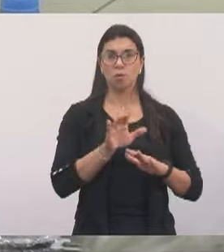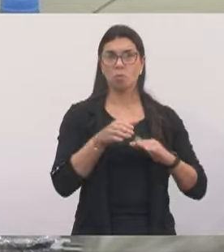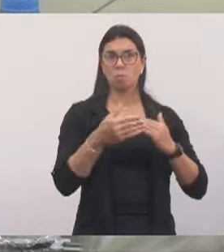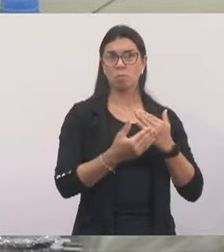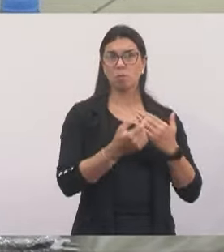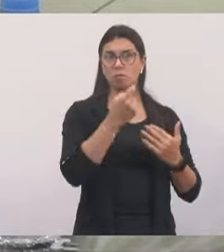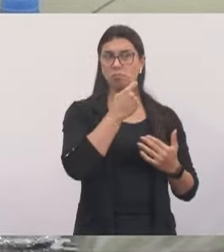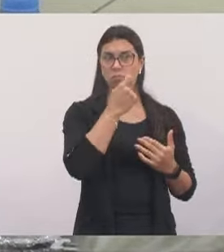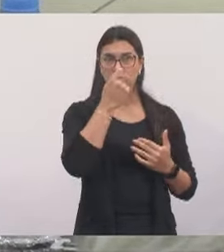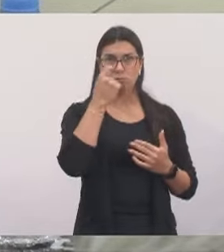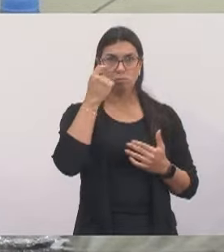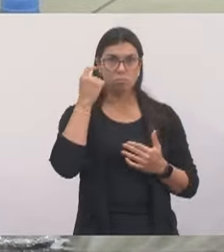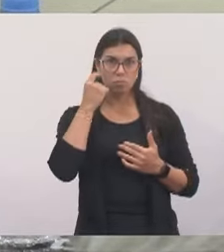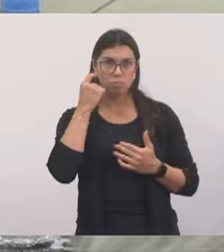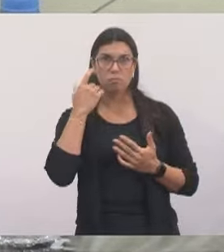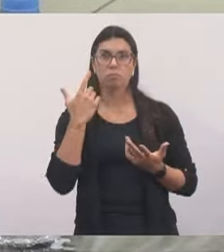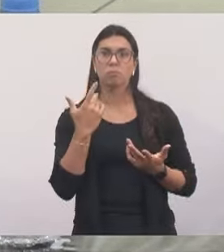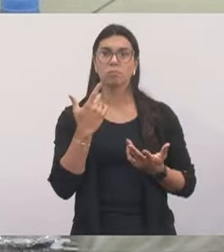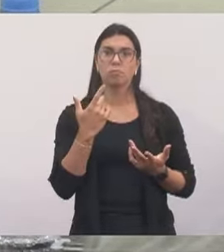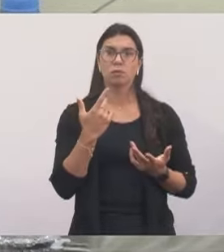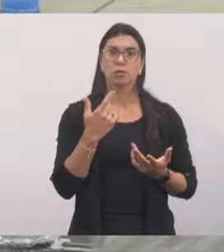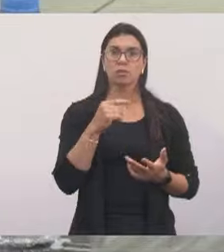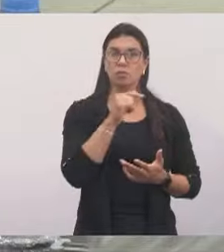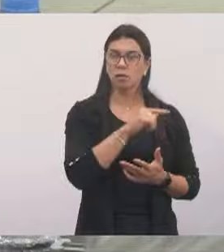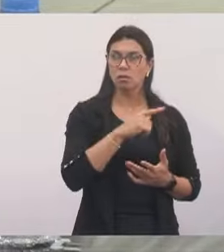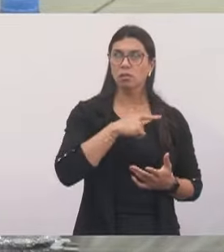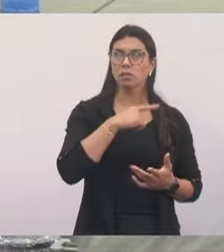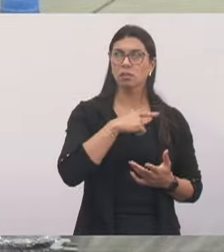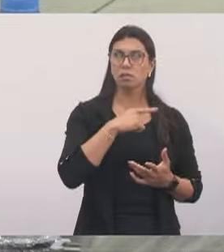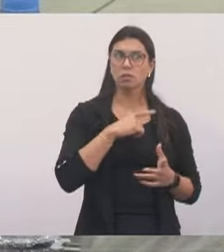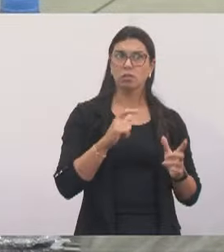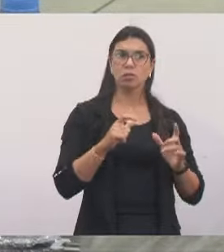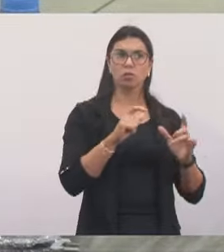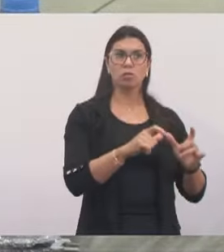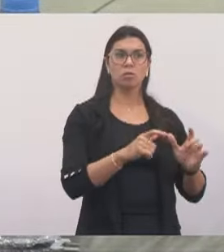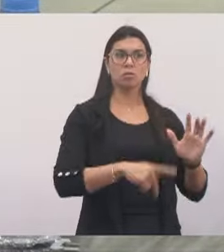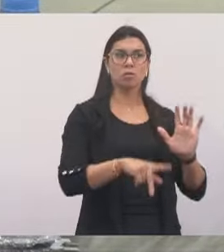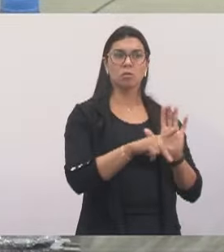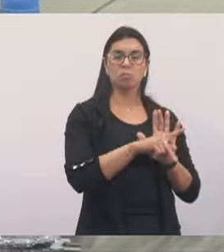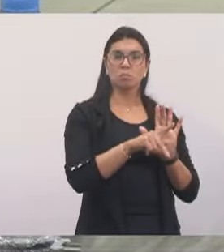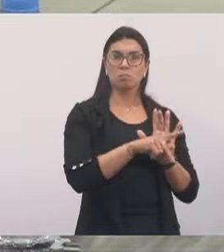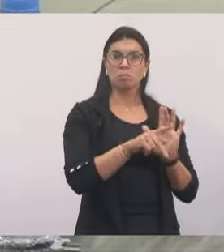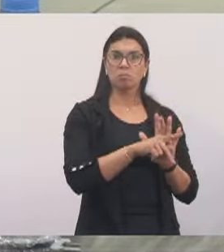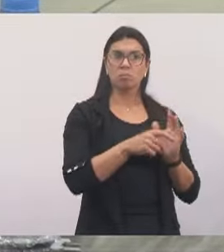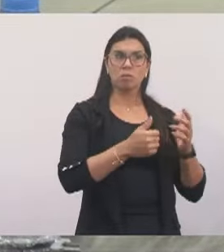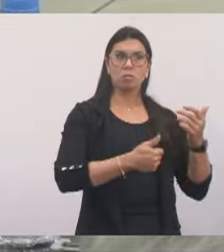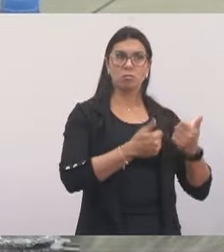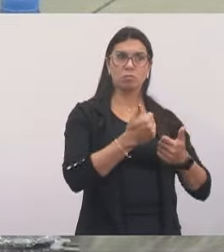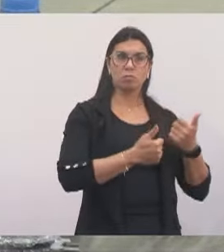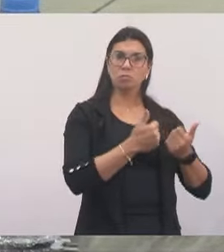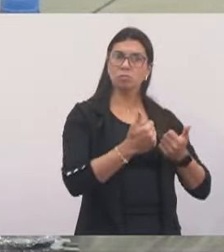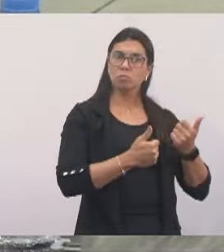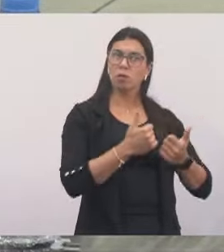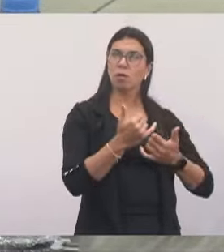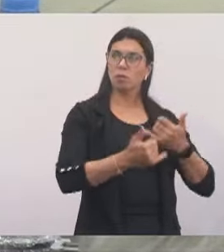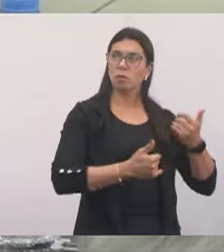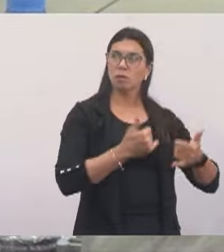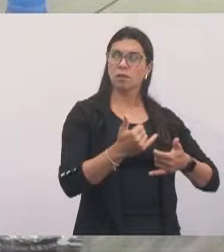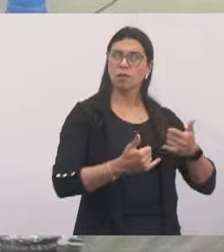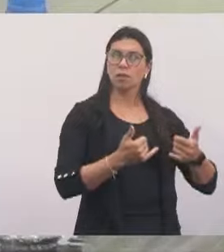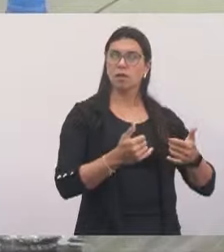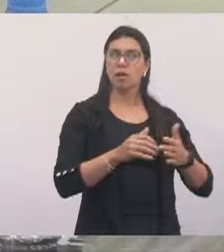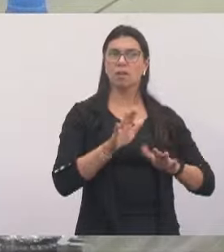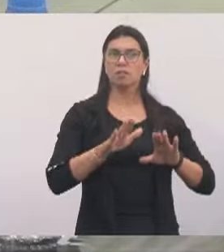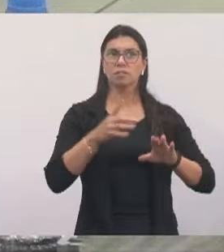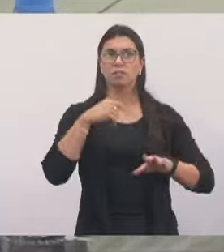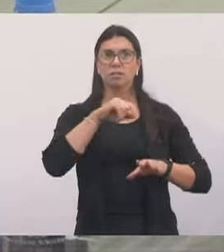que lota aquele campo lá de gente para ver jogar futebol. De vez em quando grita, oh, você está ruim demais,